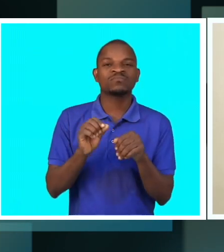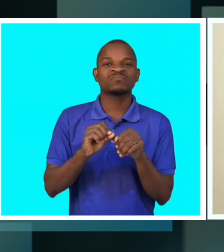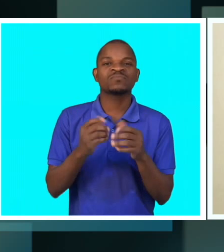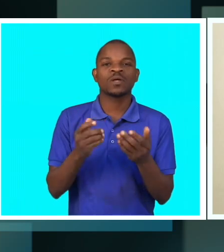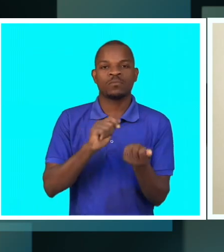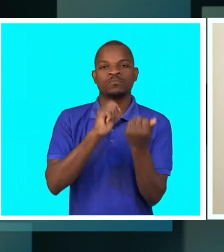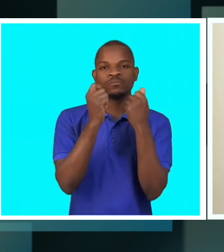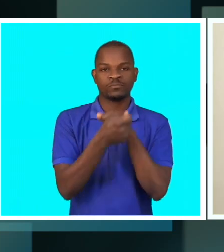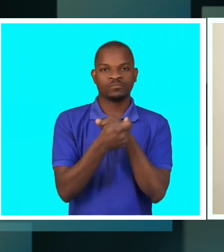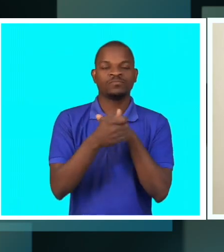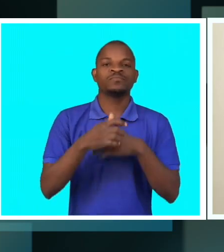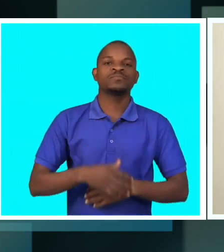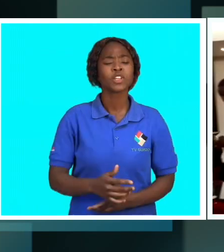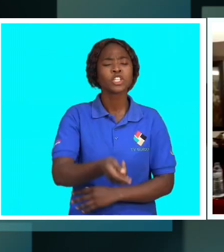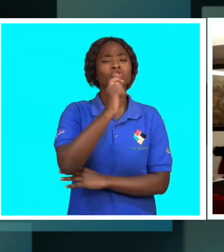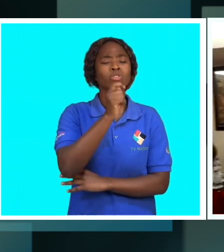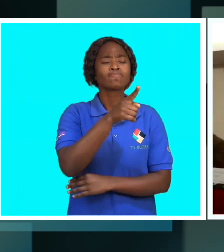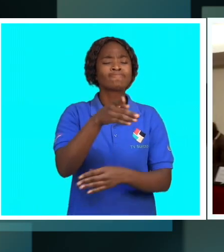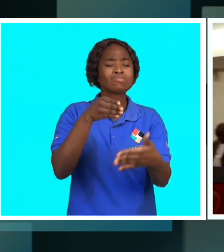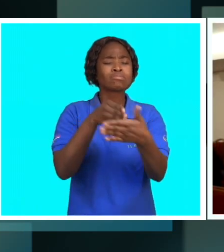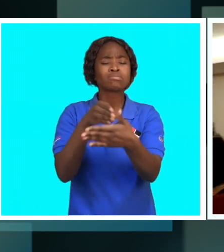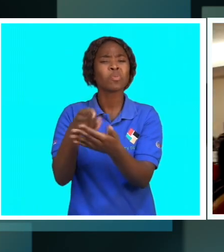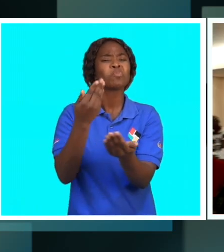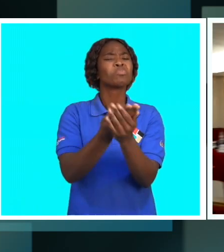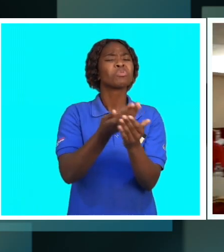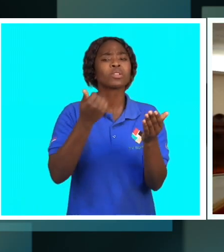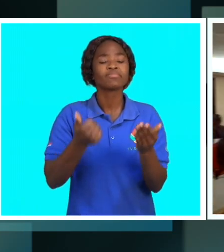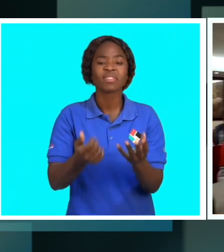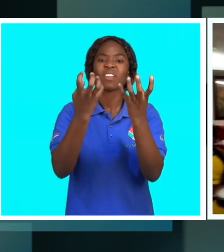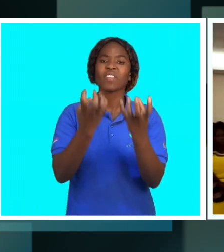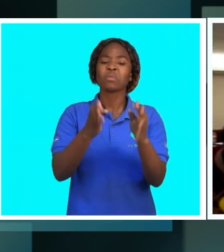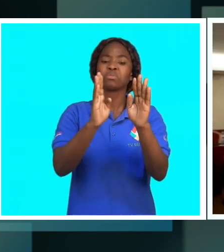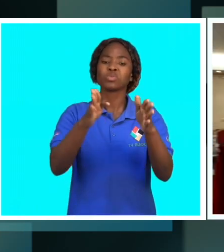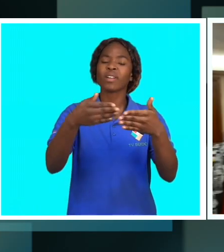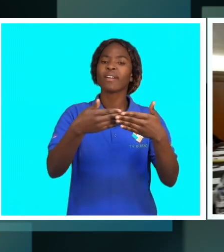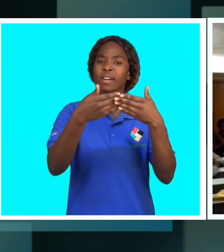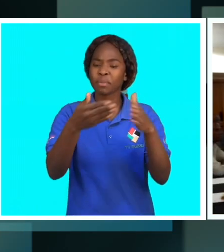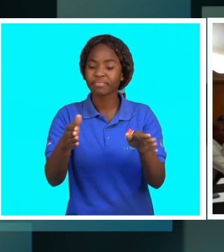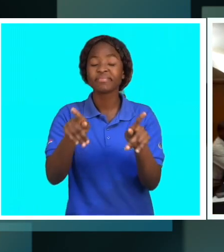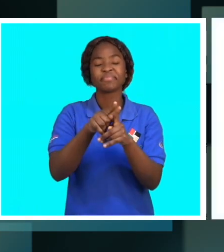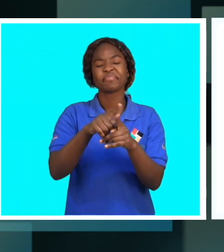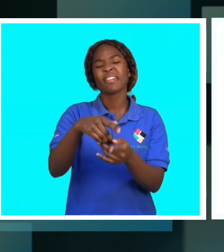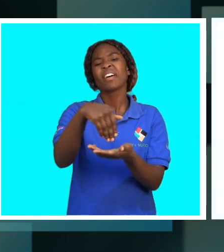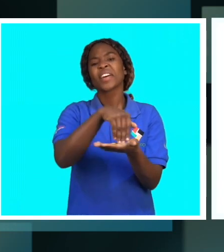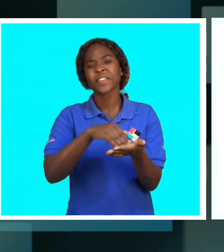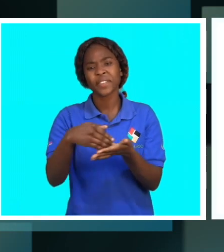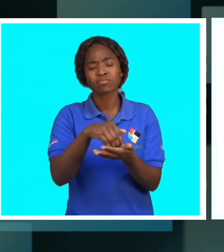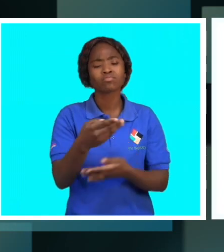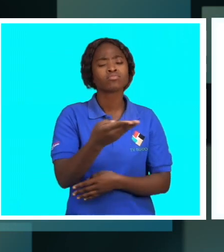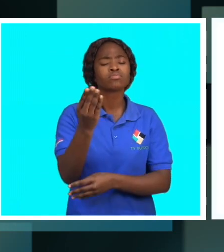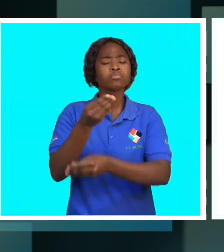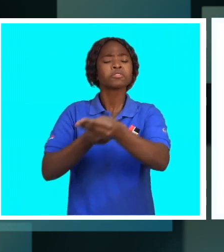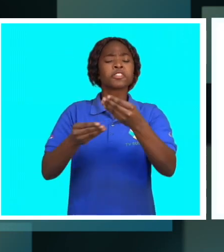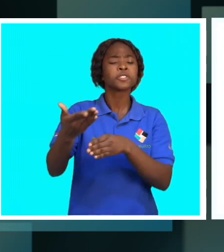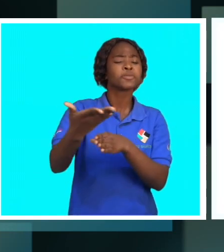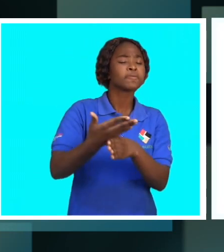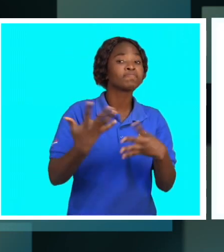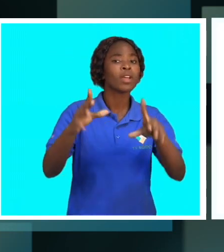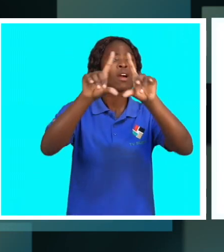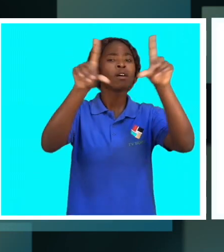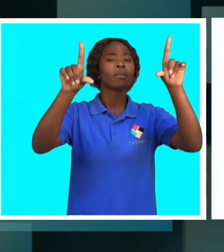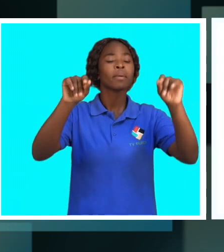neste momento a notar-se mais saudades. O maior constrangimento enfrentado pelos jornalistas é a fraca abertura das fontes